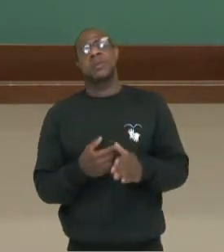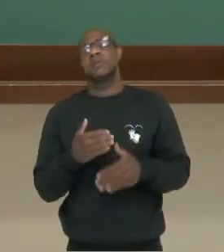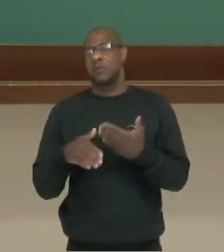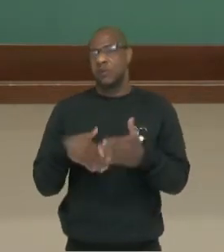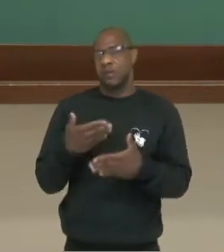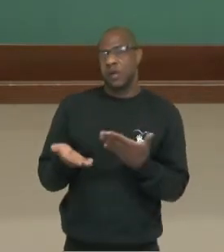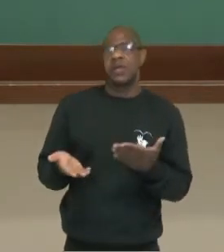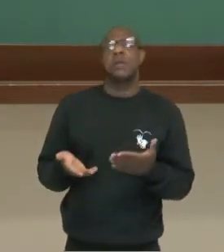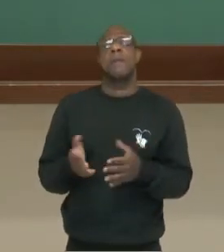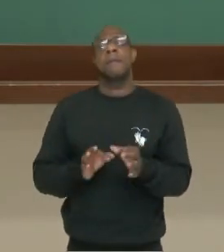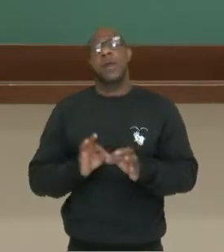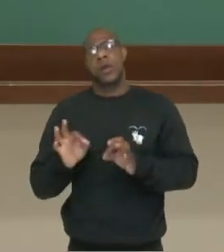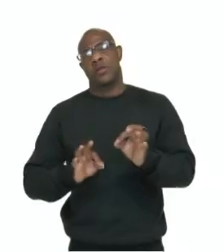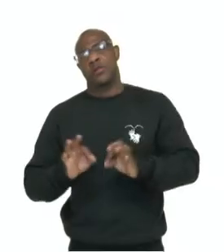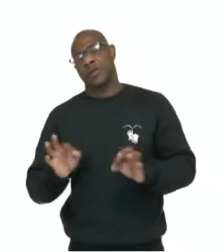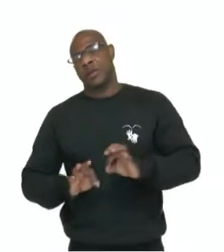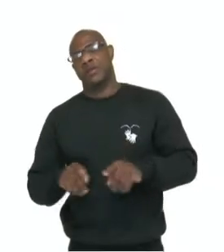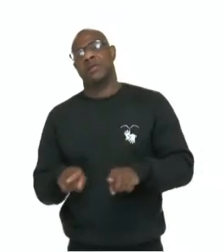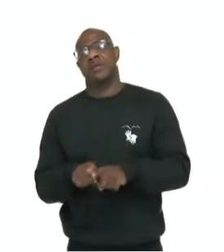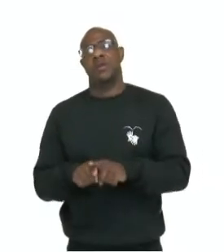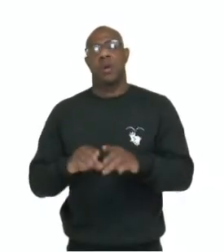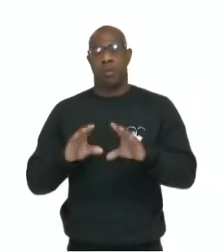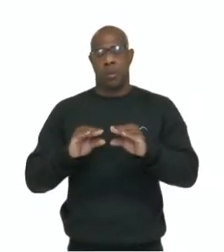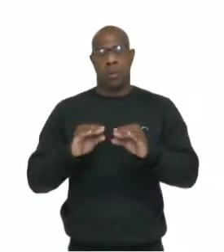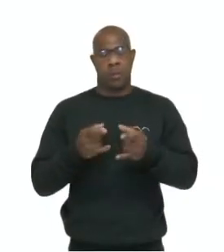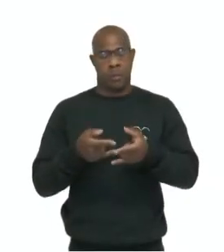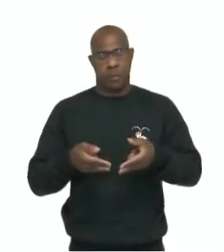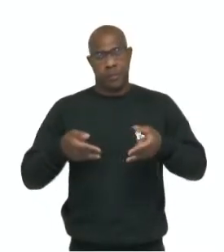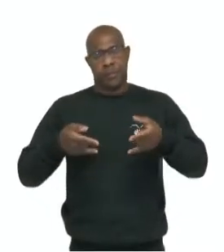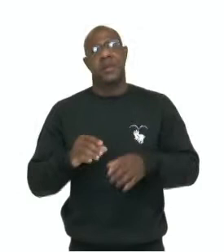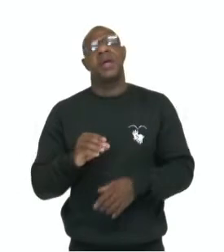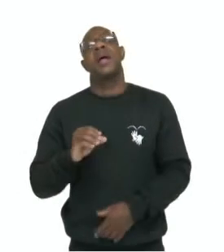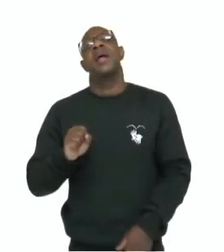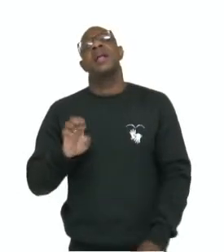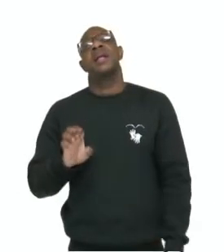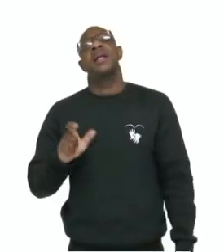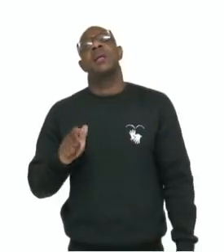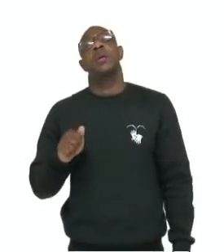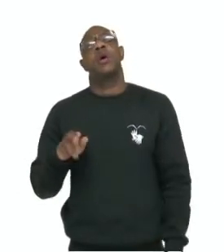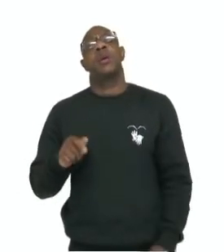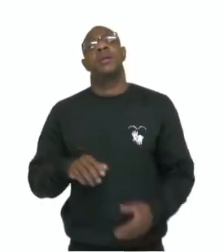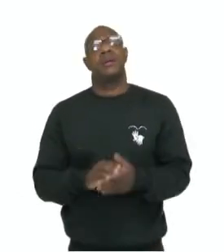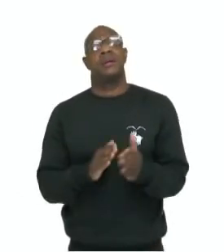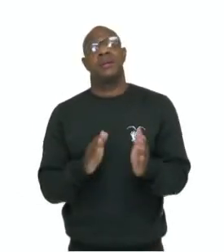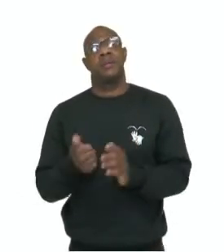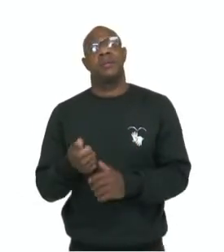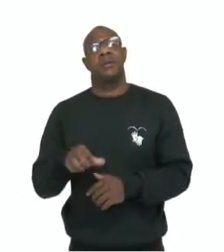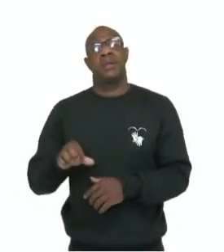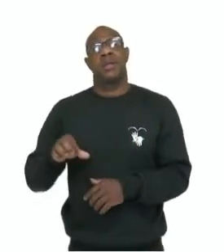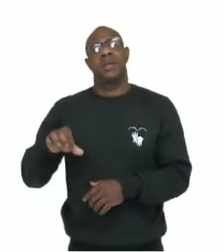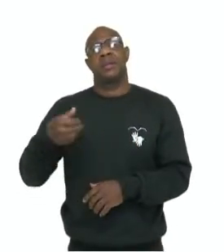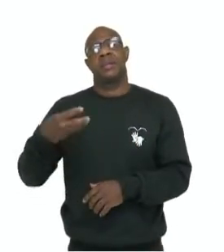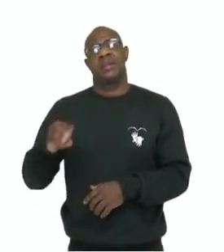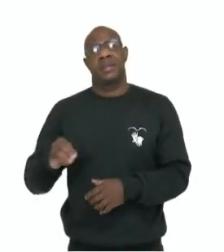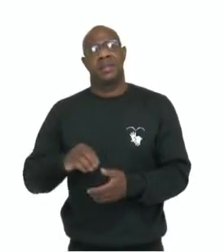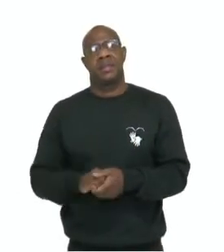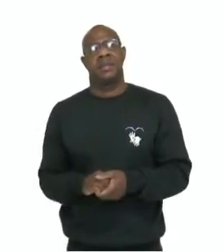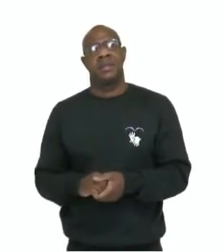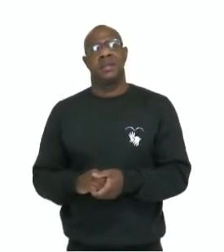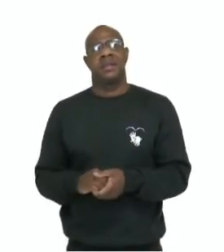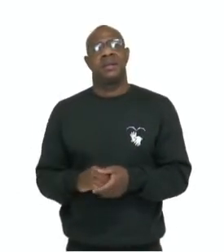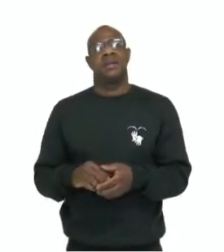projeto dos absorventes feitos a partir de celulose. Em 1930 surge, né, o